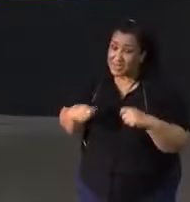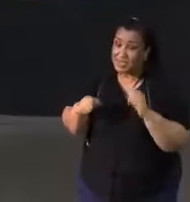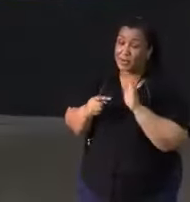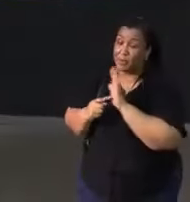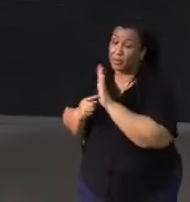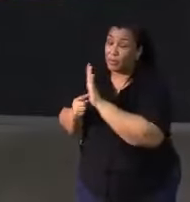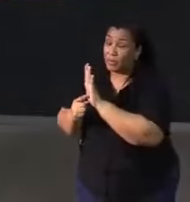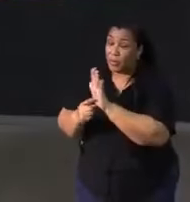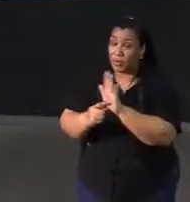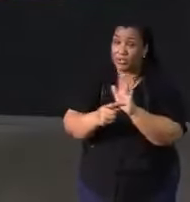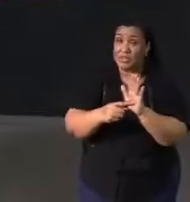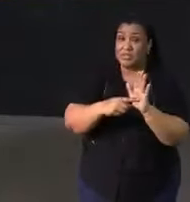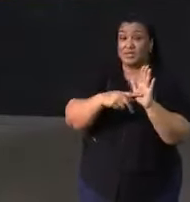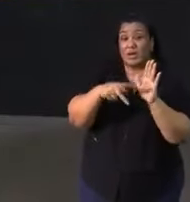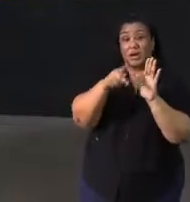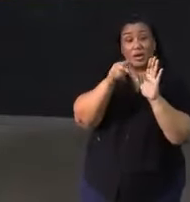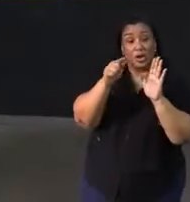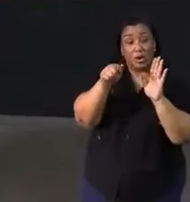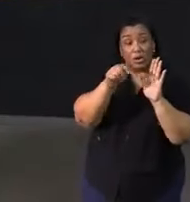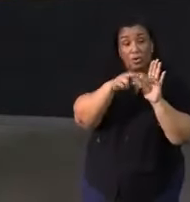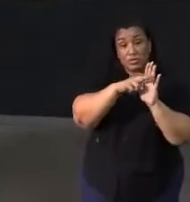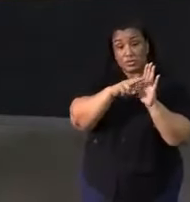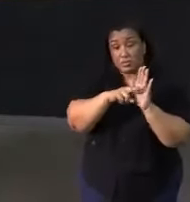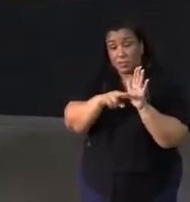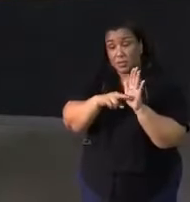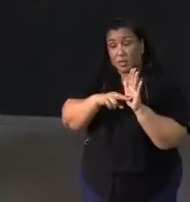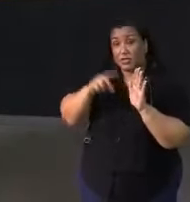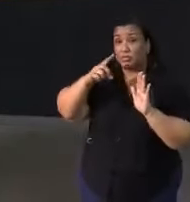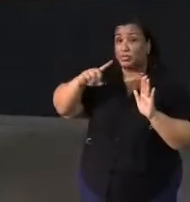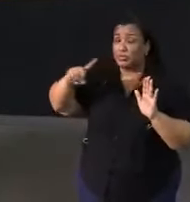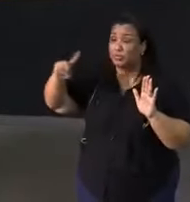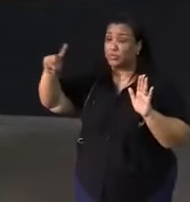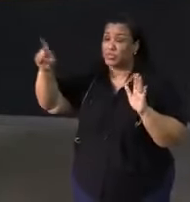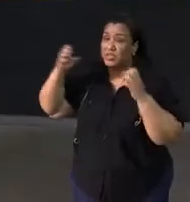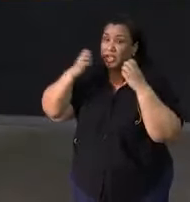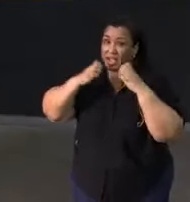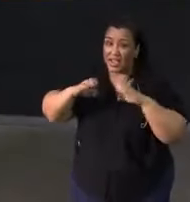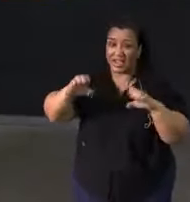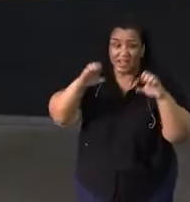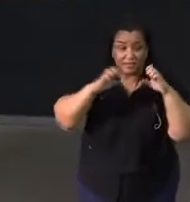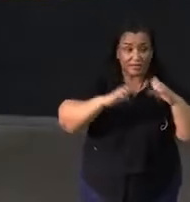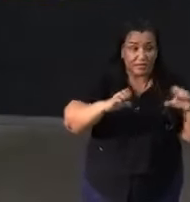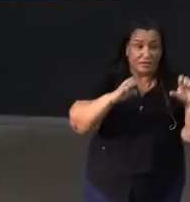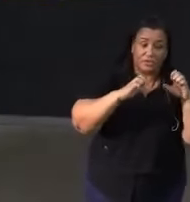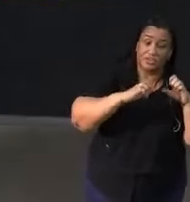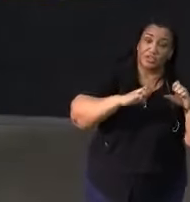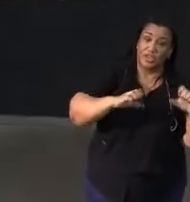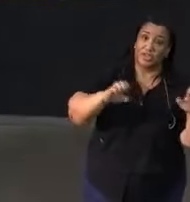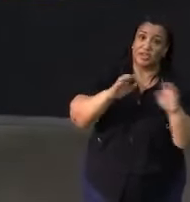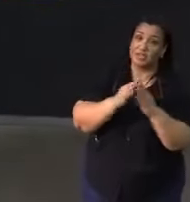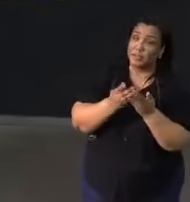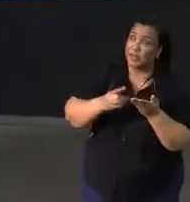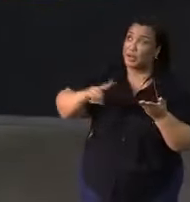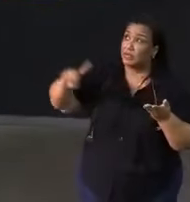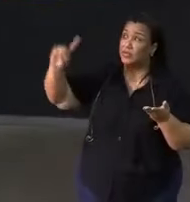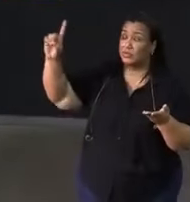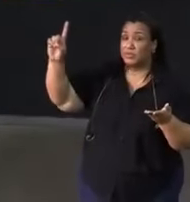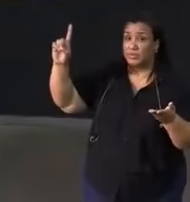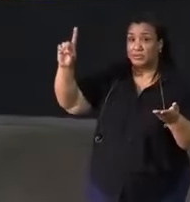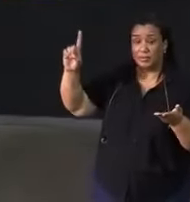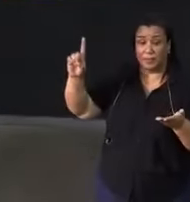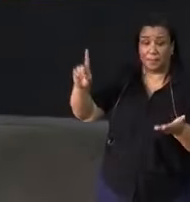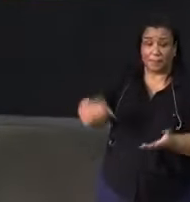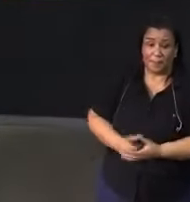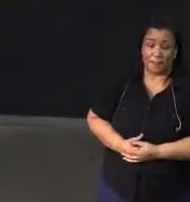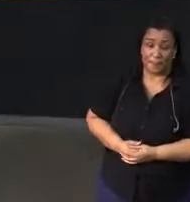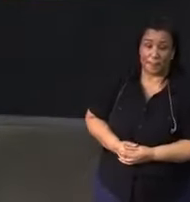Senhor, para proclamar os valores do Evangelho, irmão, e não esse tipo de ideologização extrema.